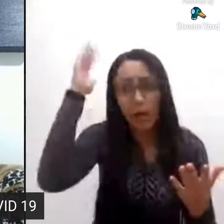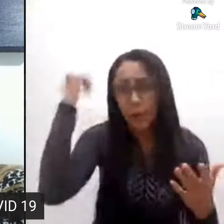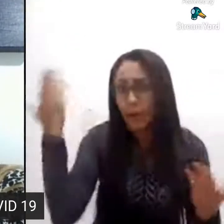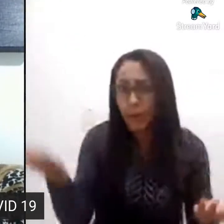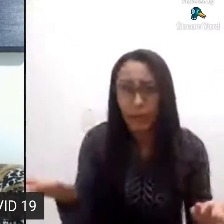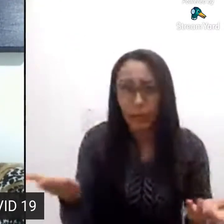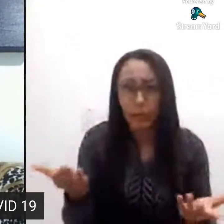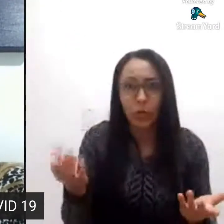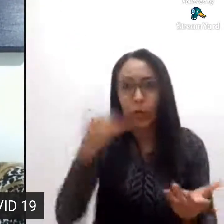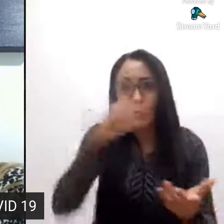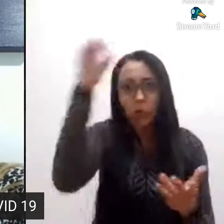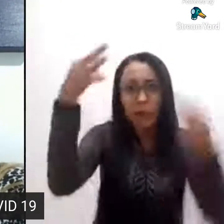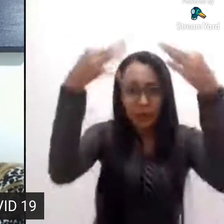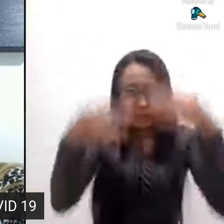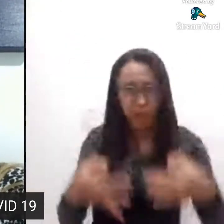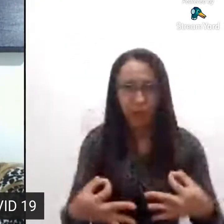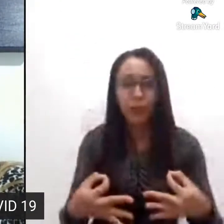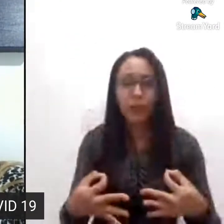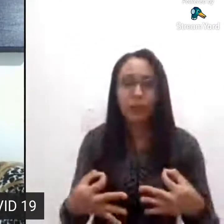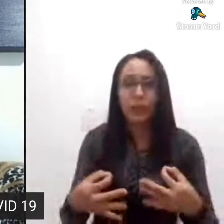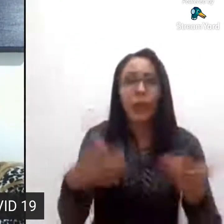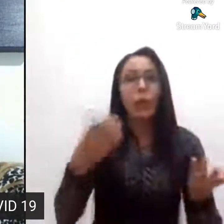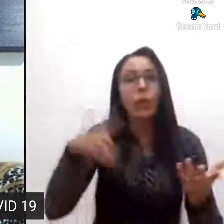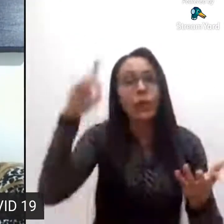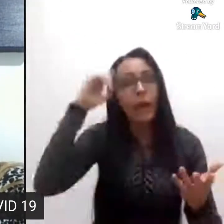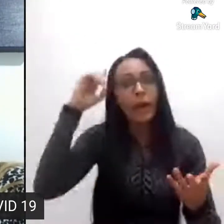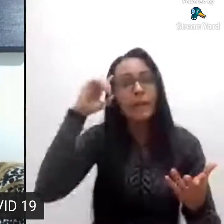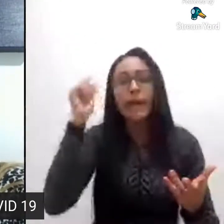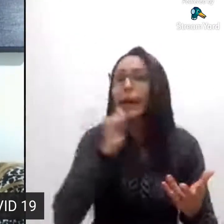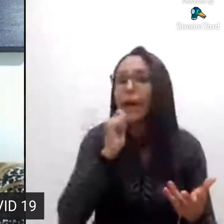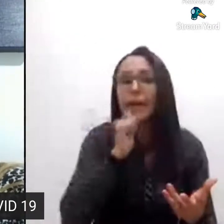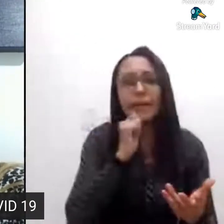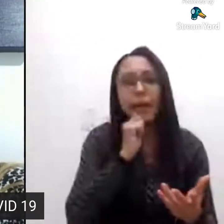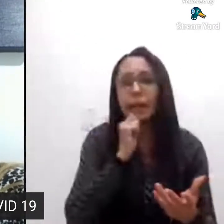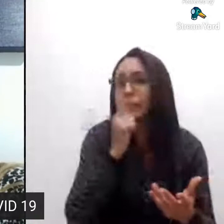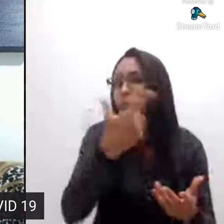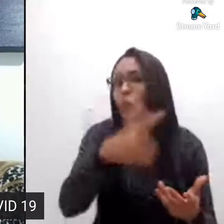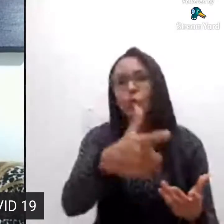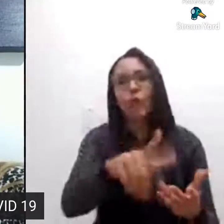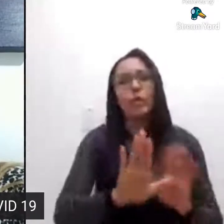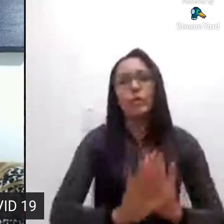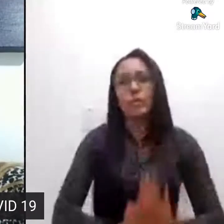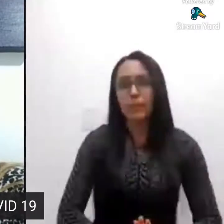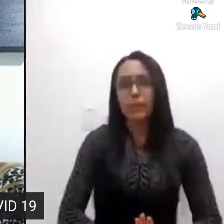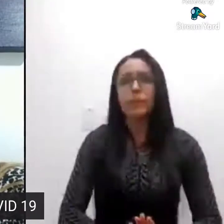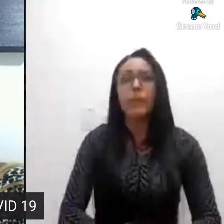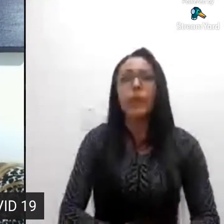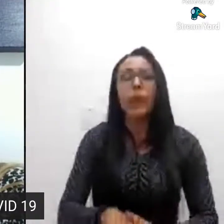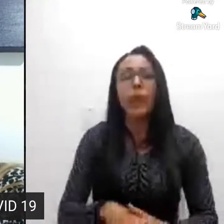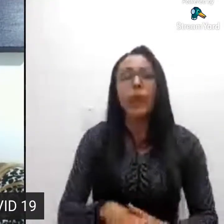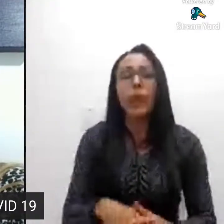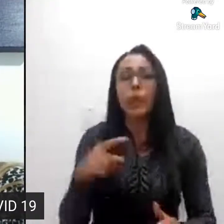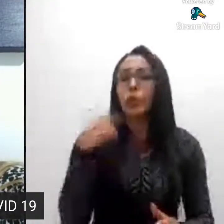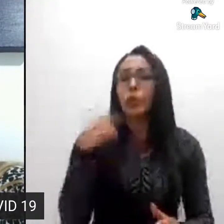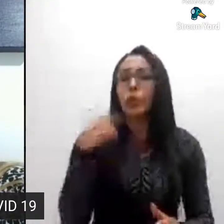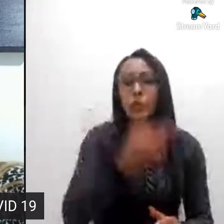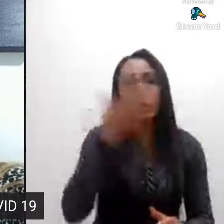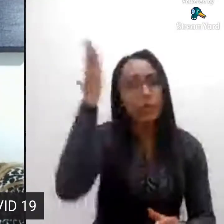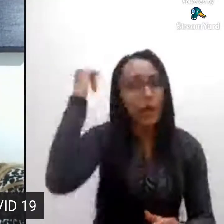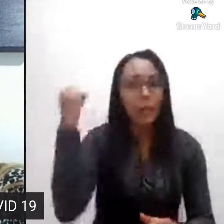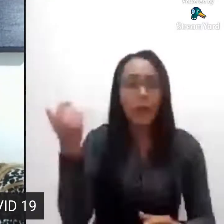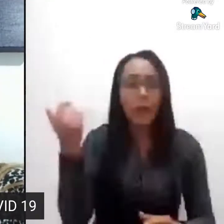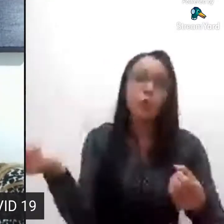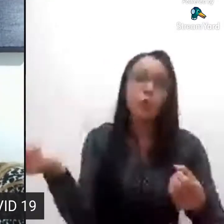isso para vocês, que essa data ainda não existe, né? Nós não temos a data de retorno,